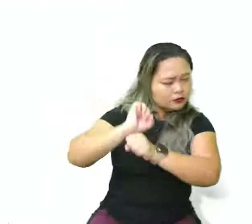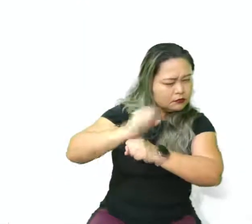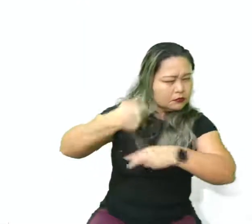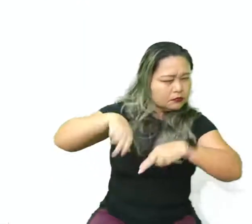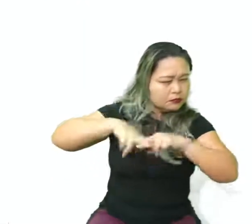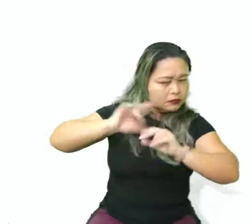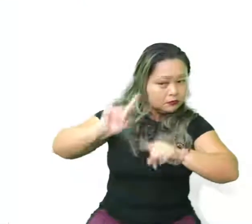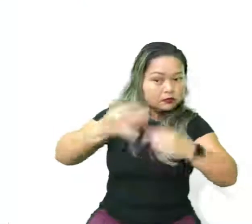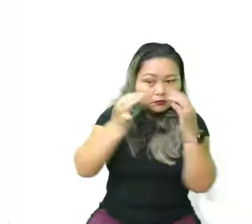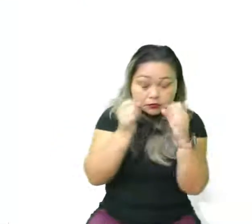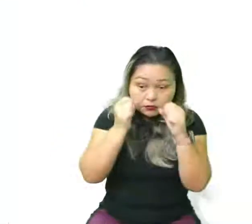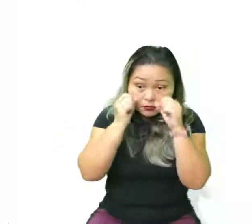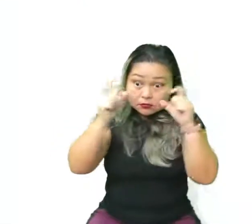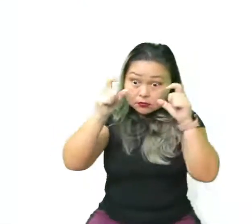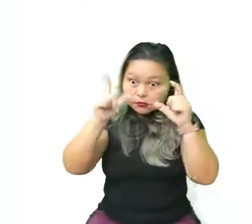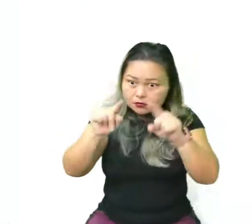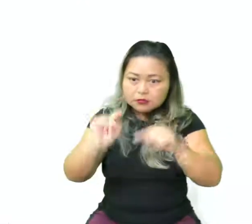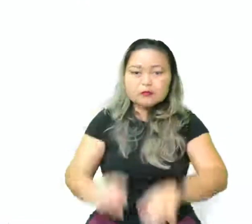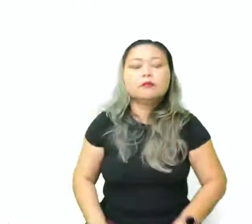cadeirinha para prestar atenção.